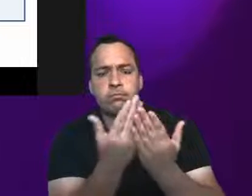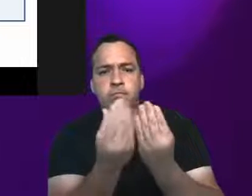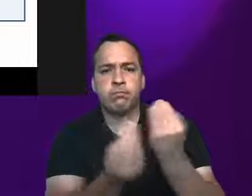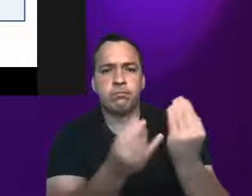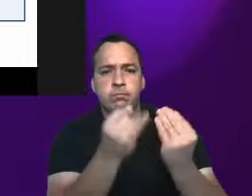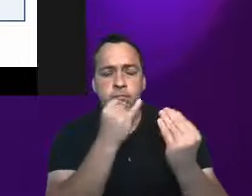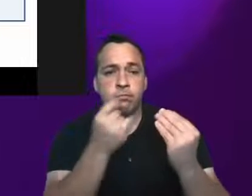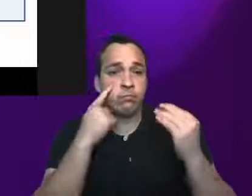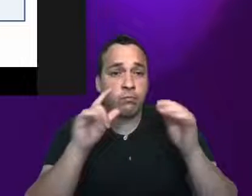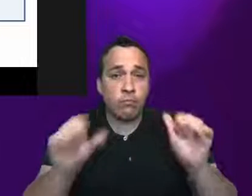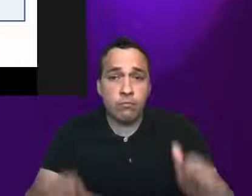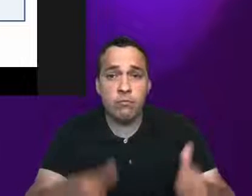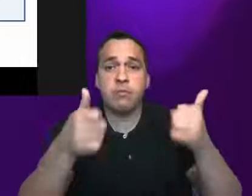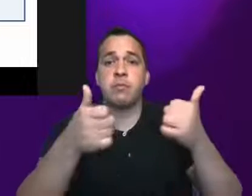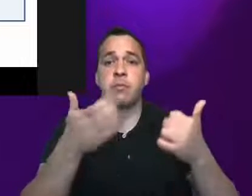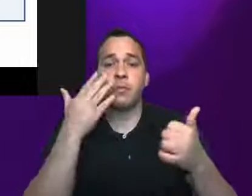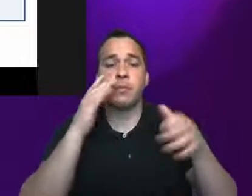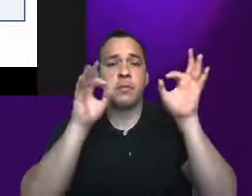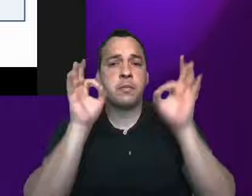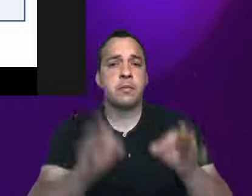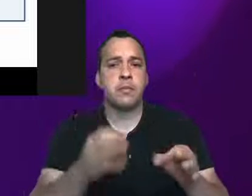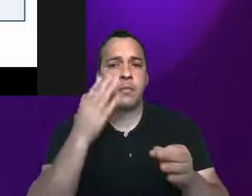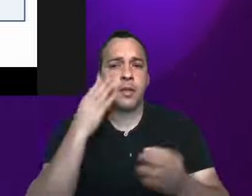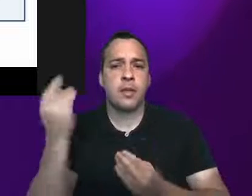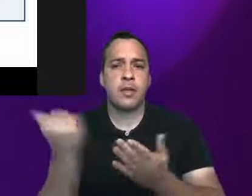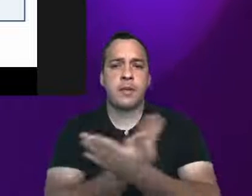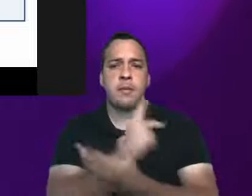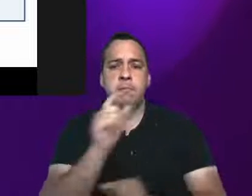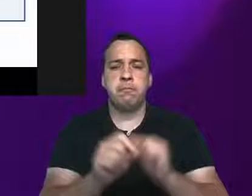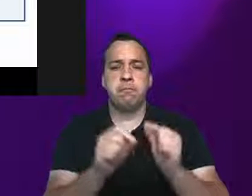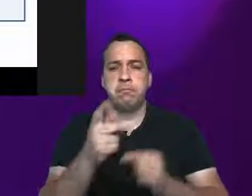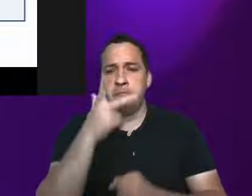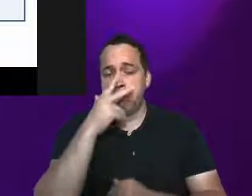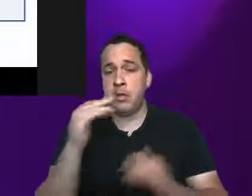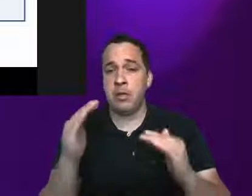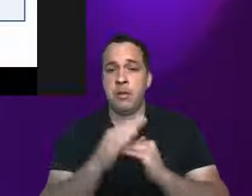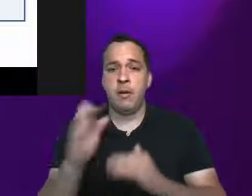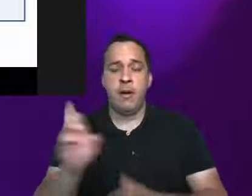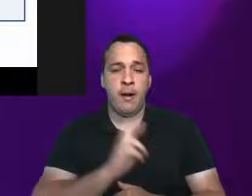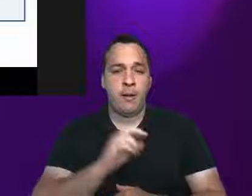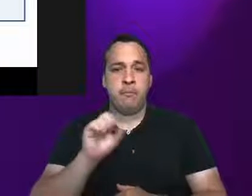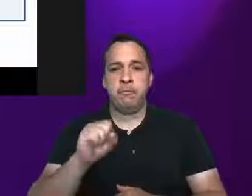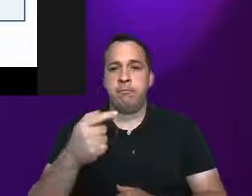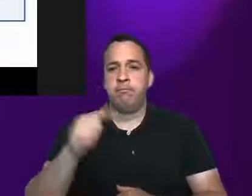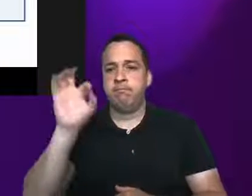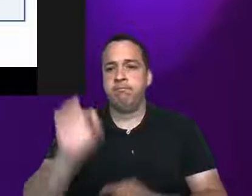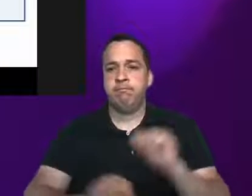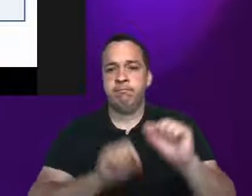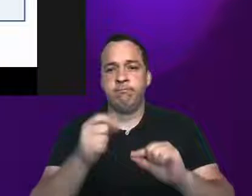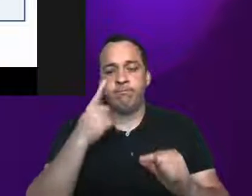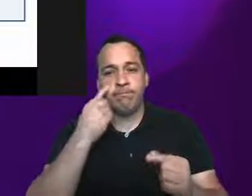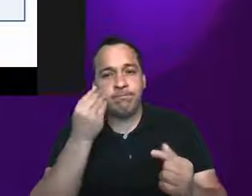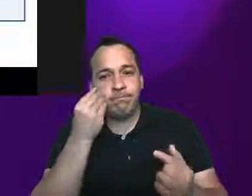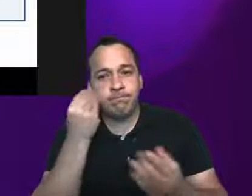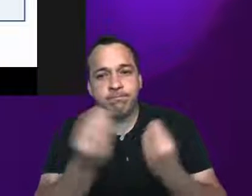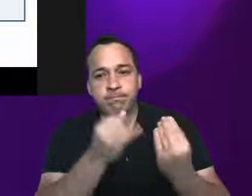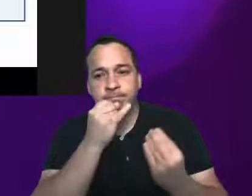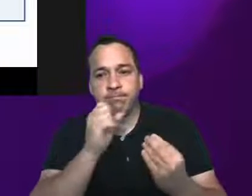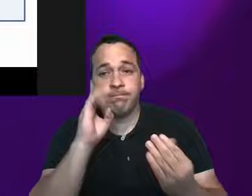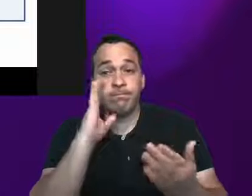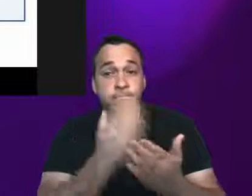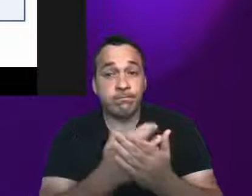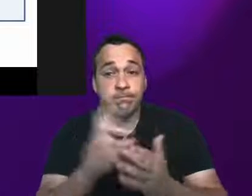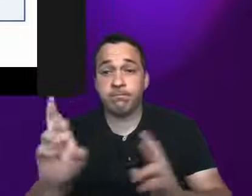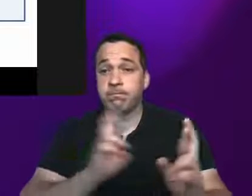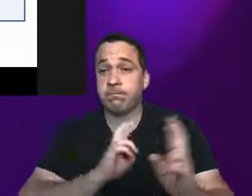em saber o que vai acontecer no paciente de 87%. Ou seja, baseado nesse teste, se eu confiar no que ele está me dizendo,